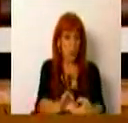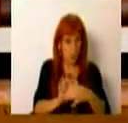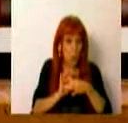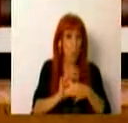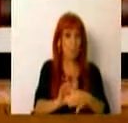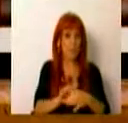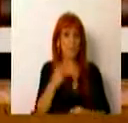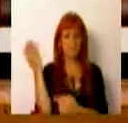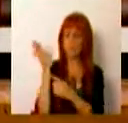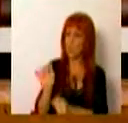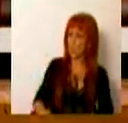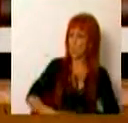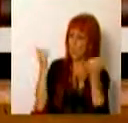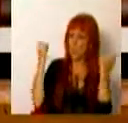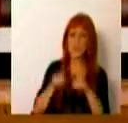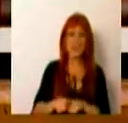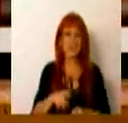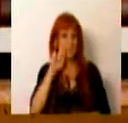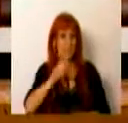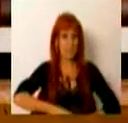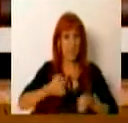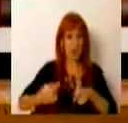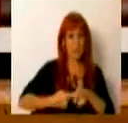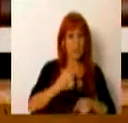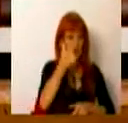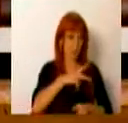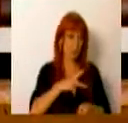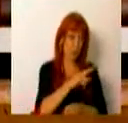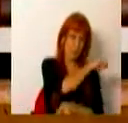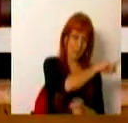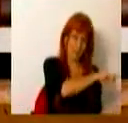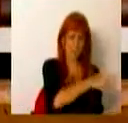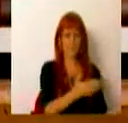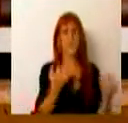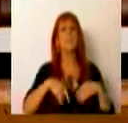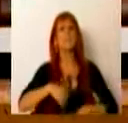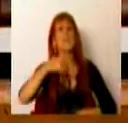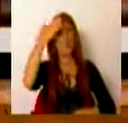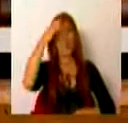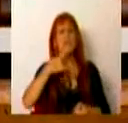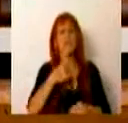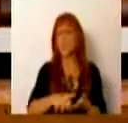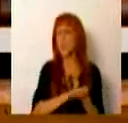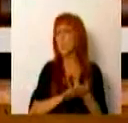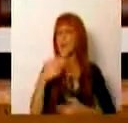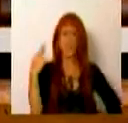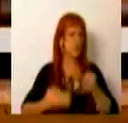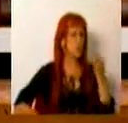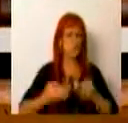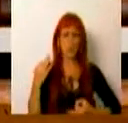cooperação exemplar para assim melhor defenderem os interesses dos nossos compatriotas. Mas considero ser de elementar